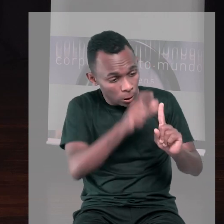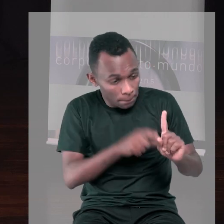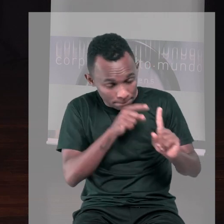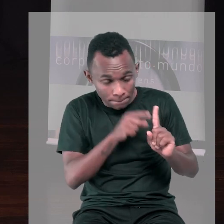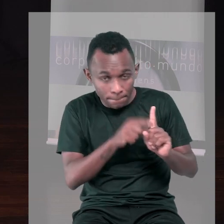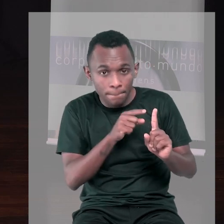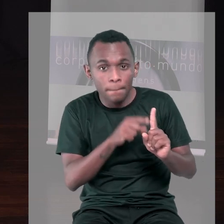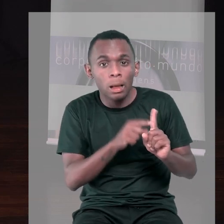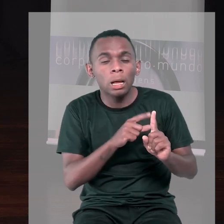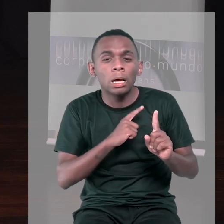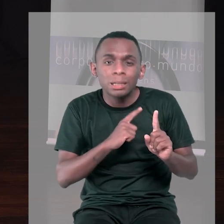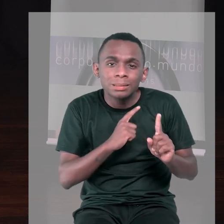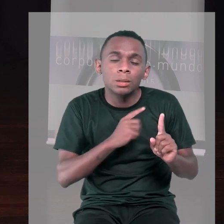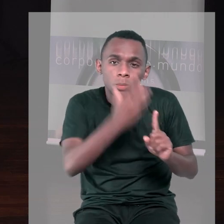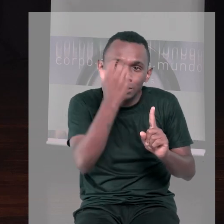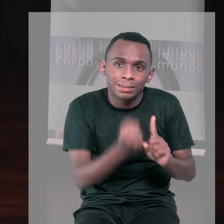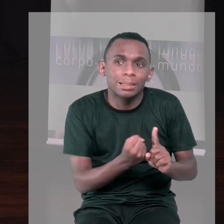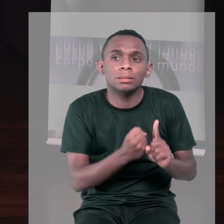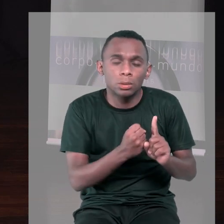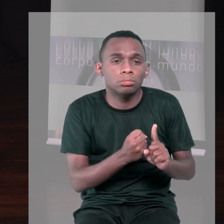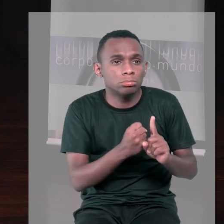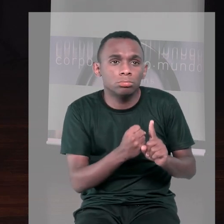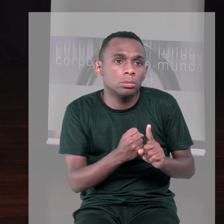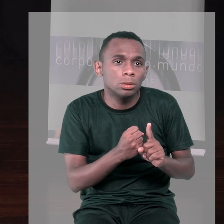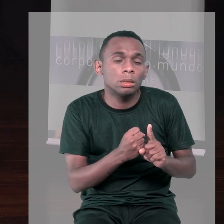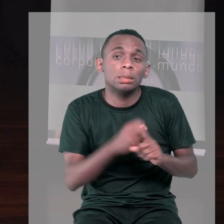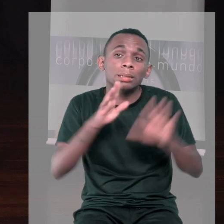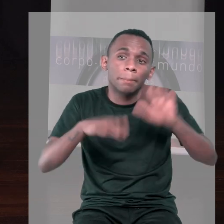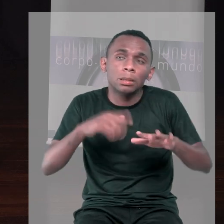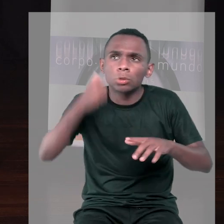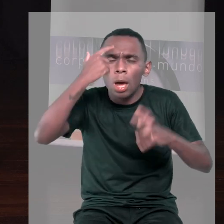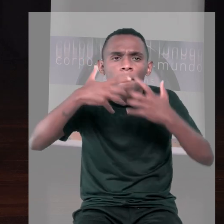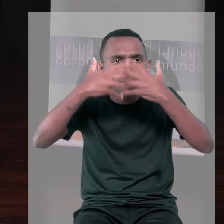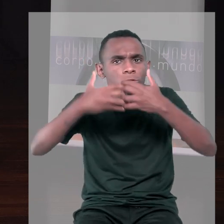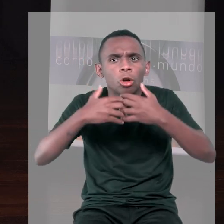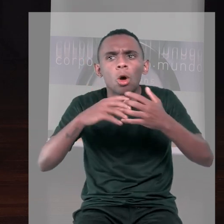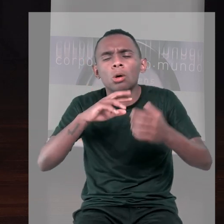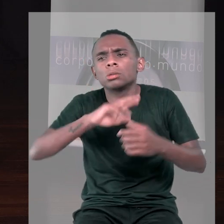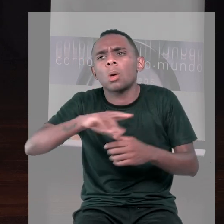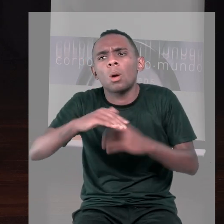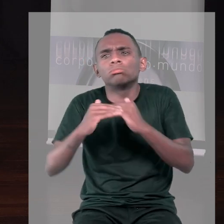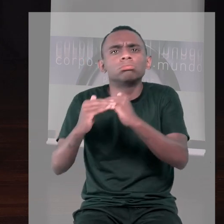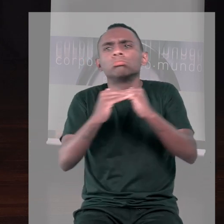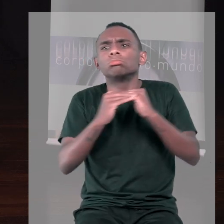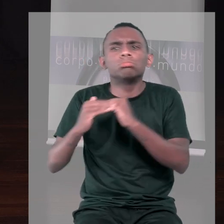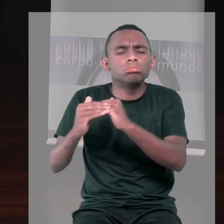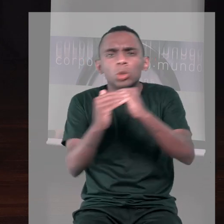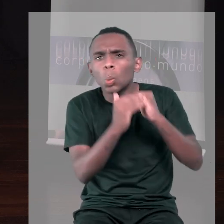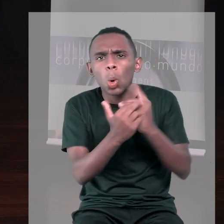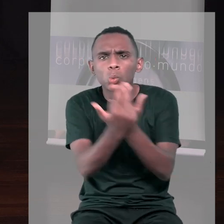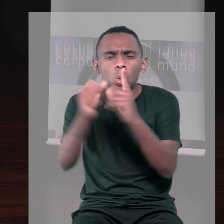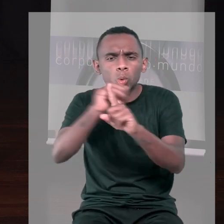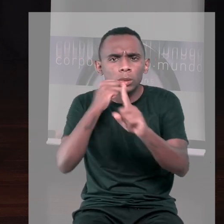lado, sua falta de memória indica que a produção de um mundo fictício requer o